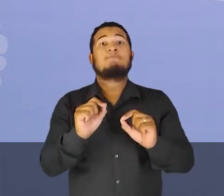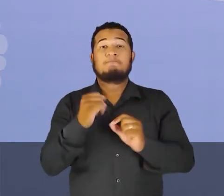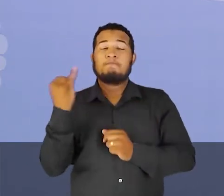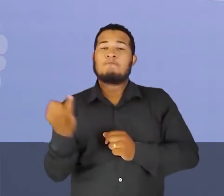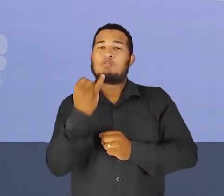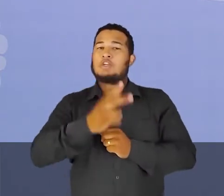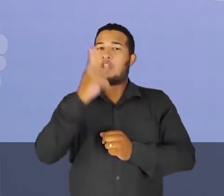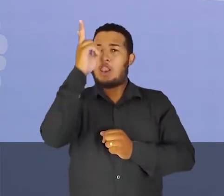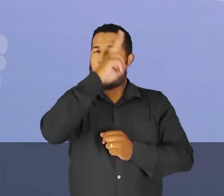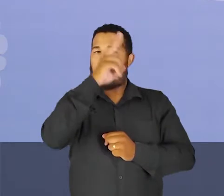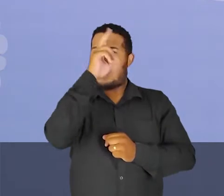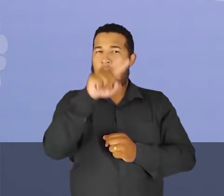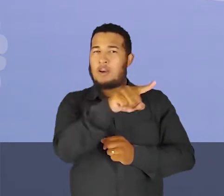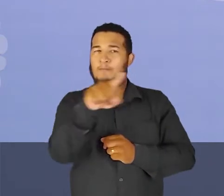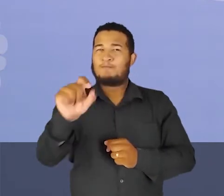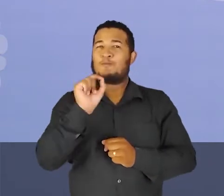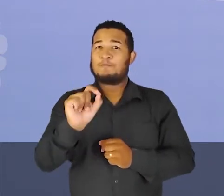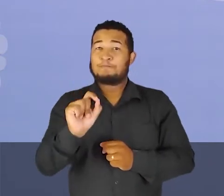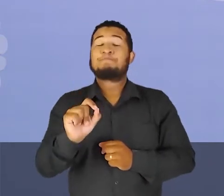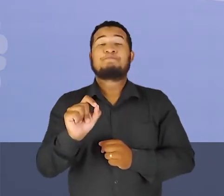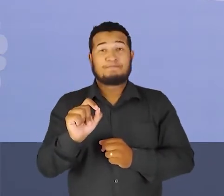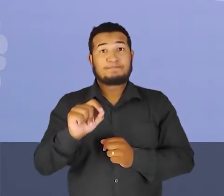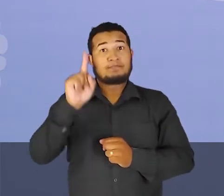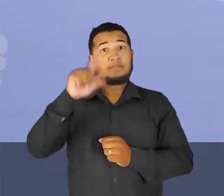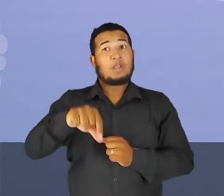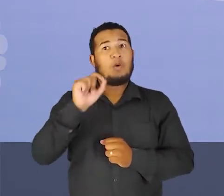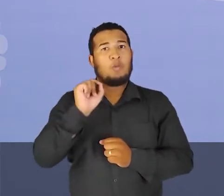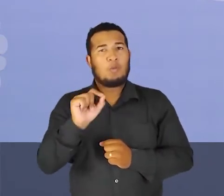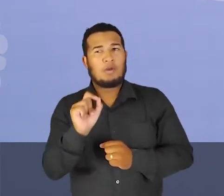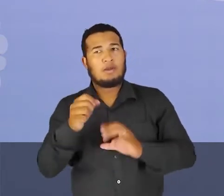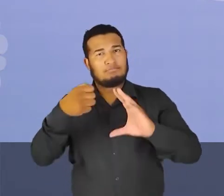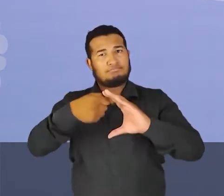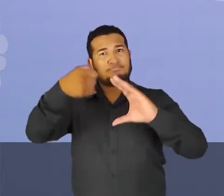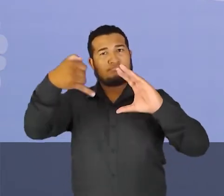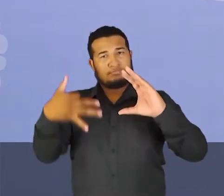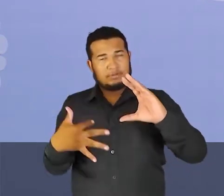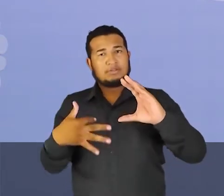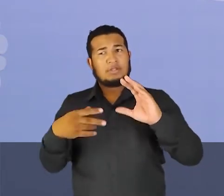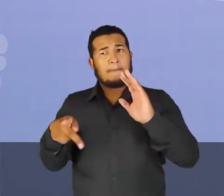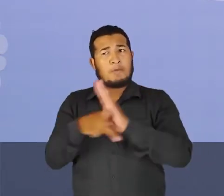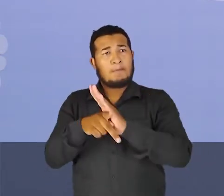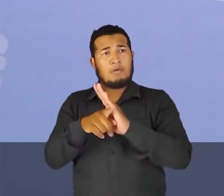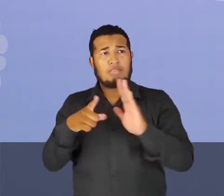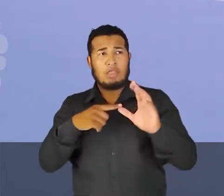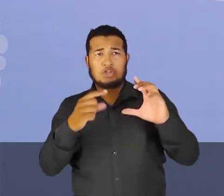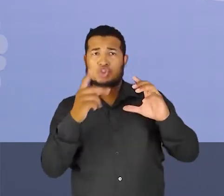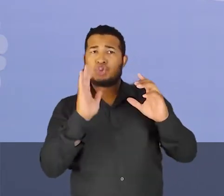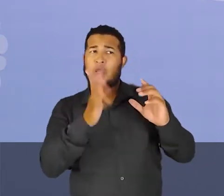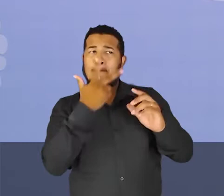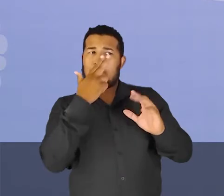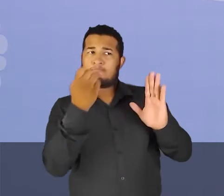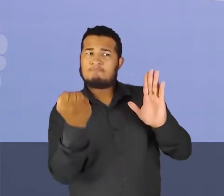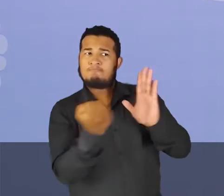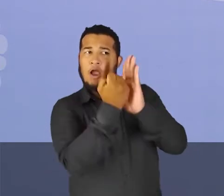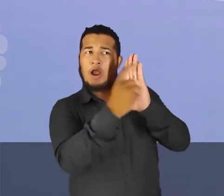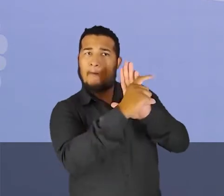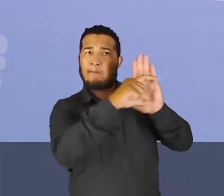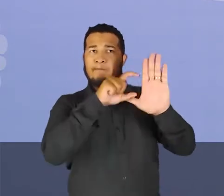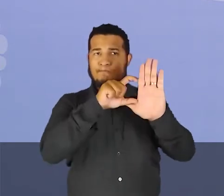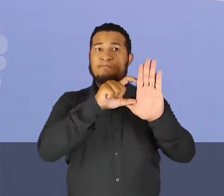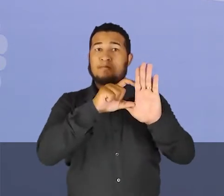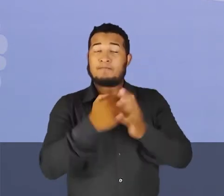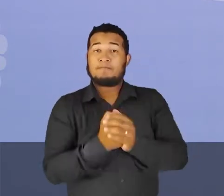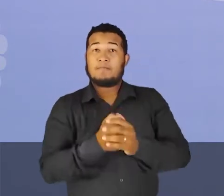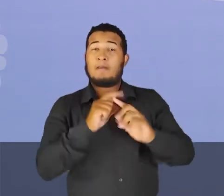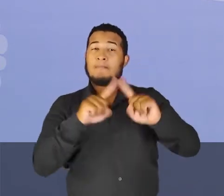é importante sempre lembrar, então, que são características estereotipadas, ou seja, são